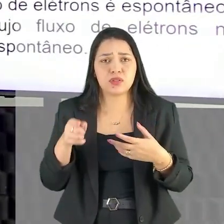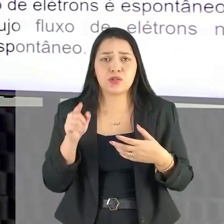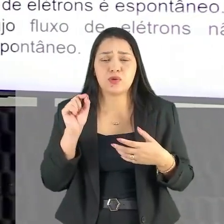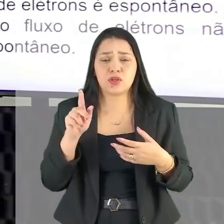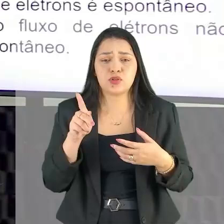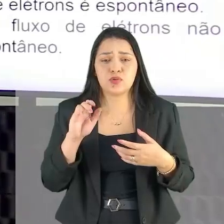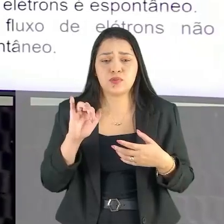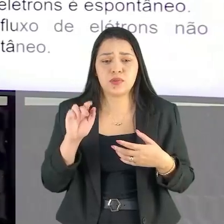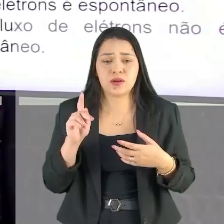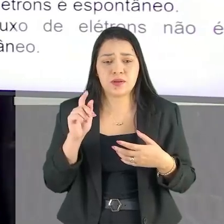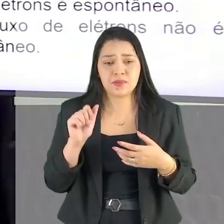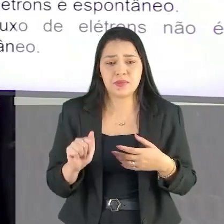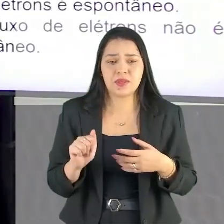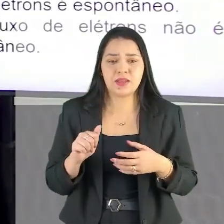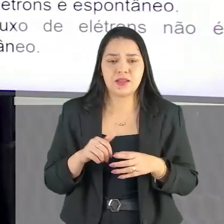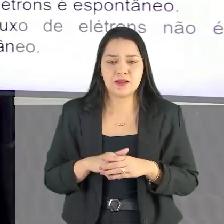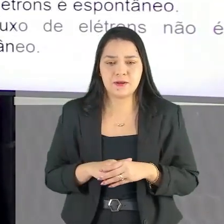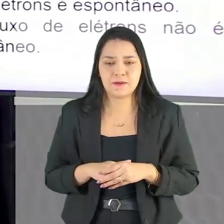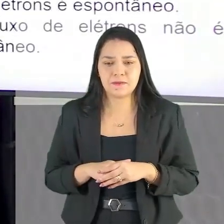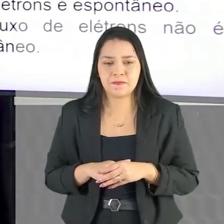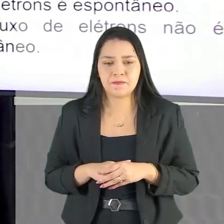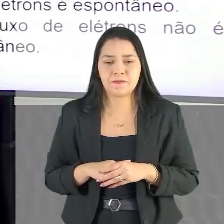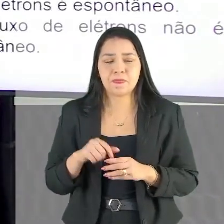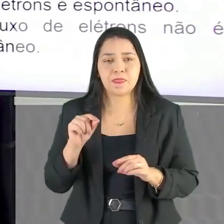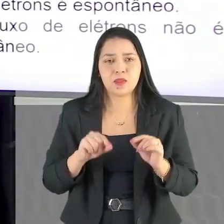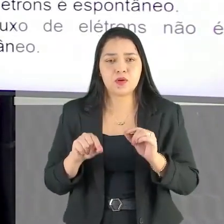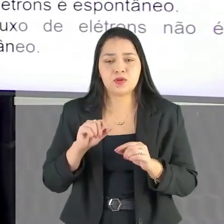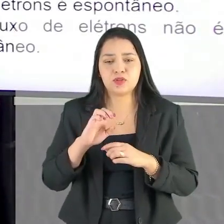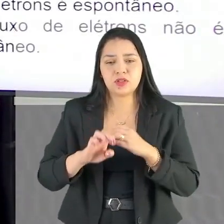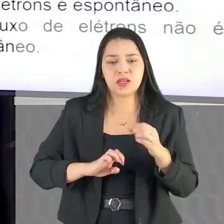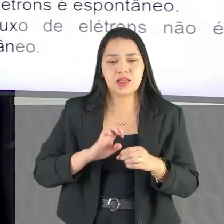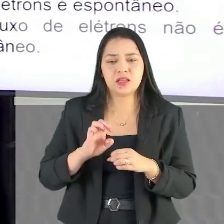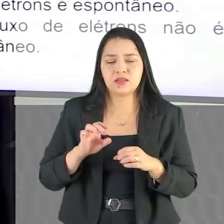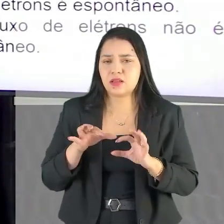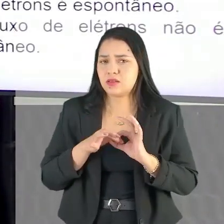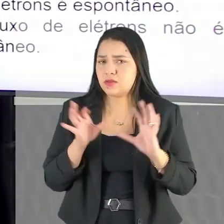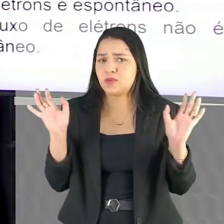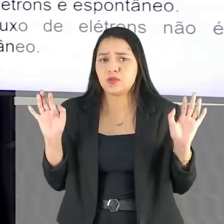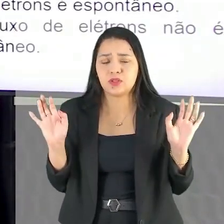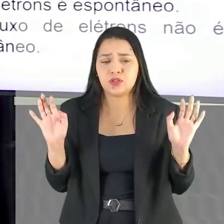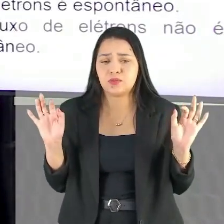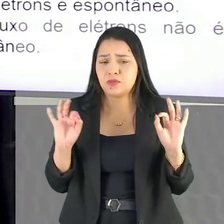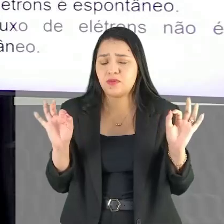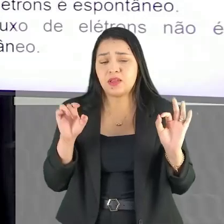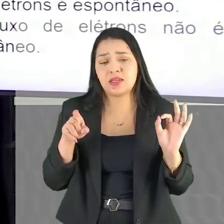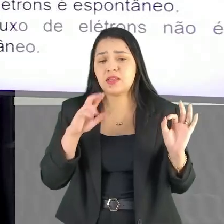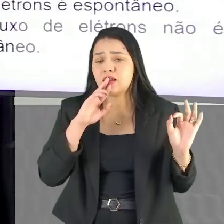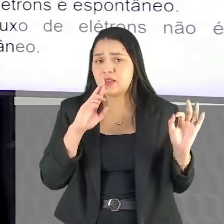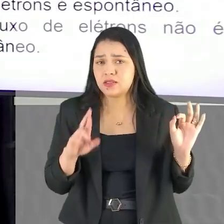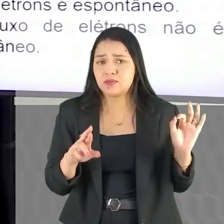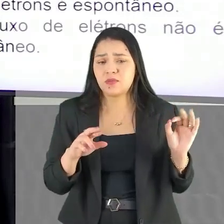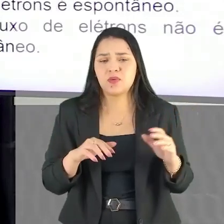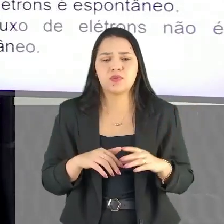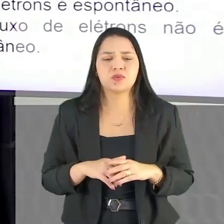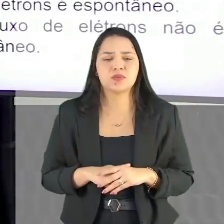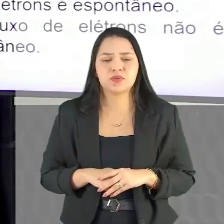uma pilha. Pilha, cujo fluxo de elétrons é espontâneo. Perfeito, essa é a resposta.